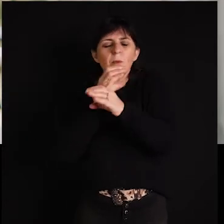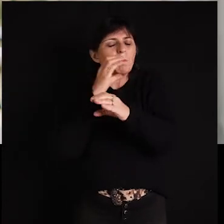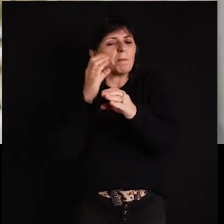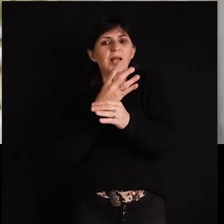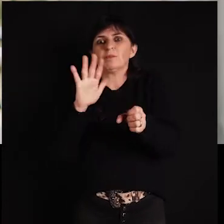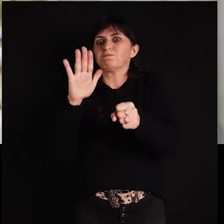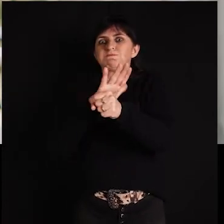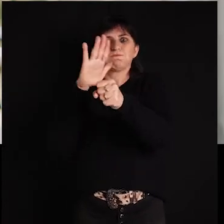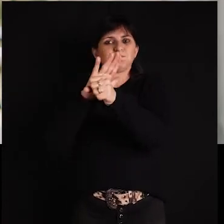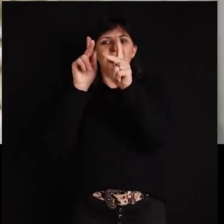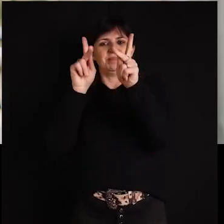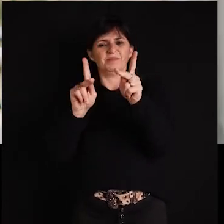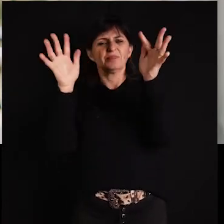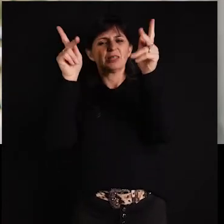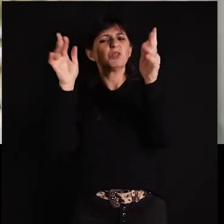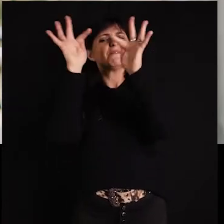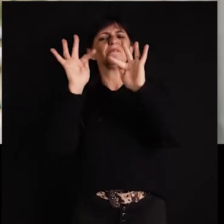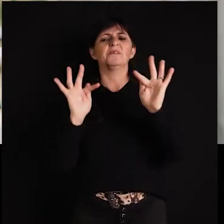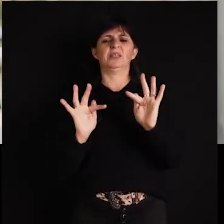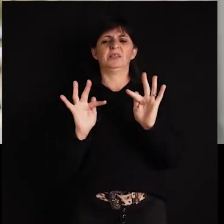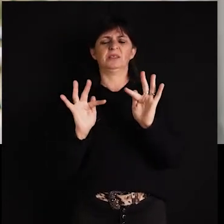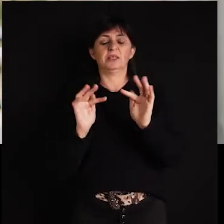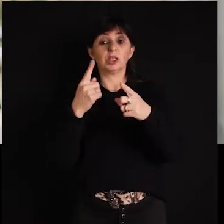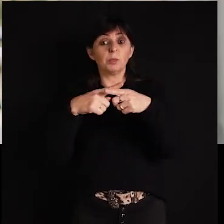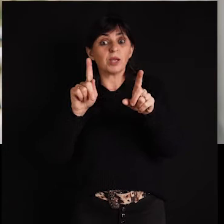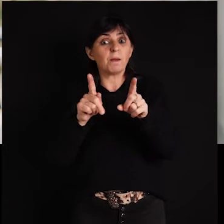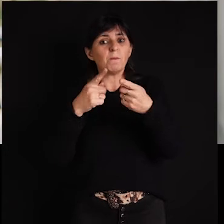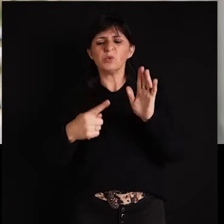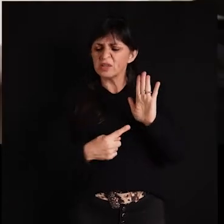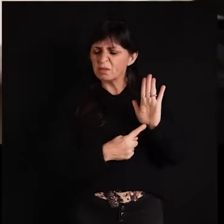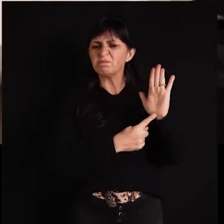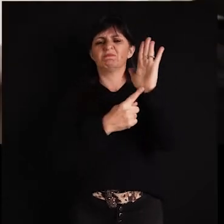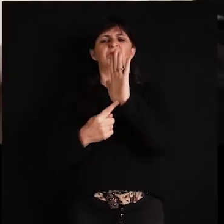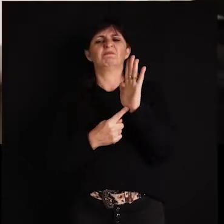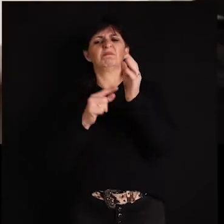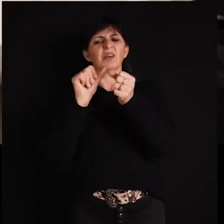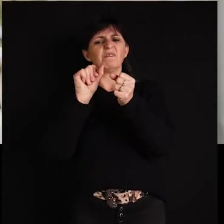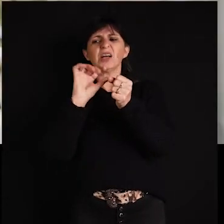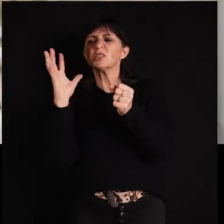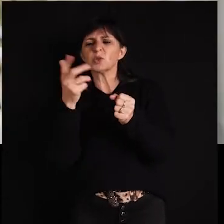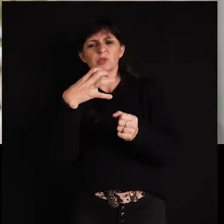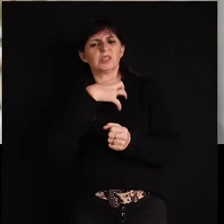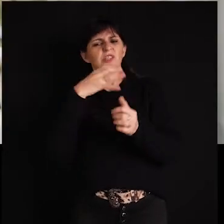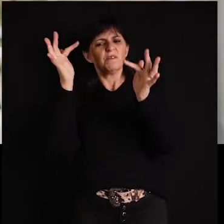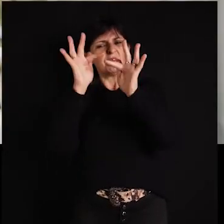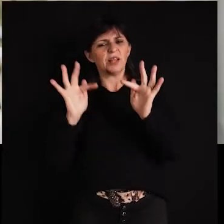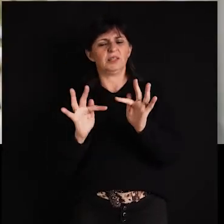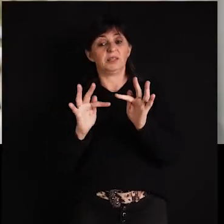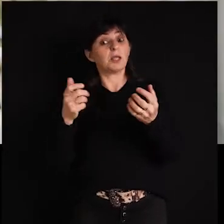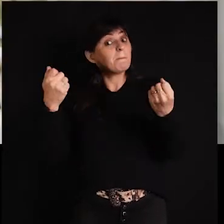as pessoas felizes, porque a música transmite alegria e a mais pura verdade. É